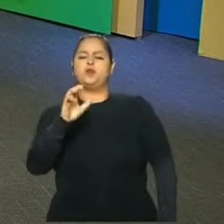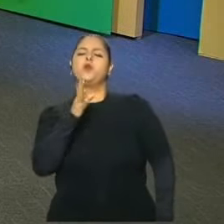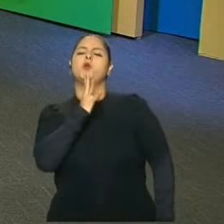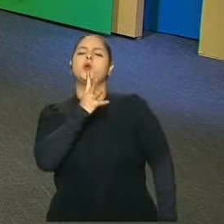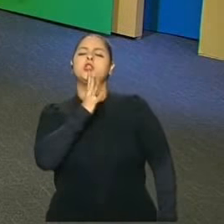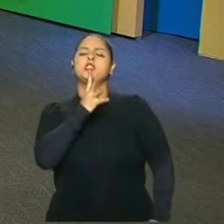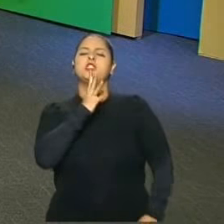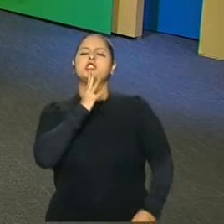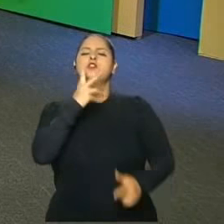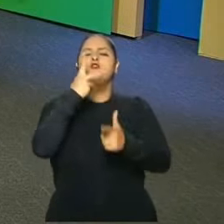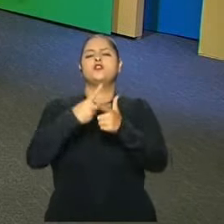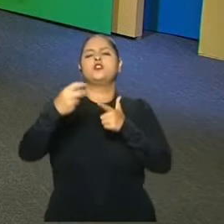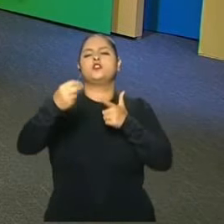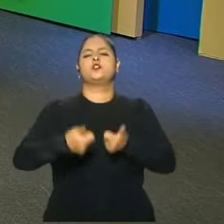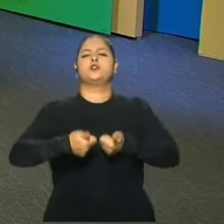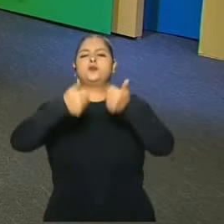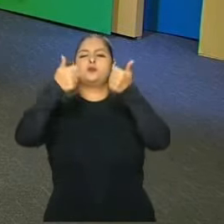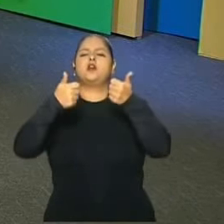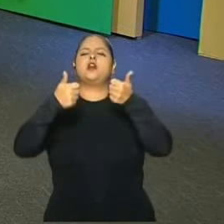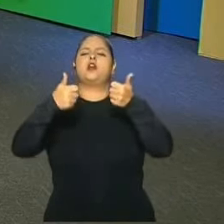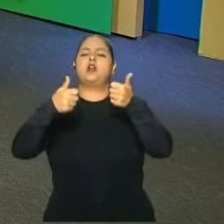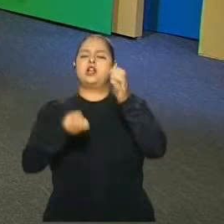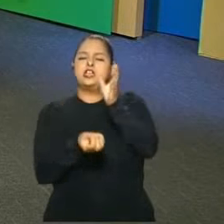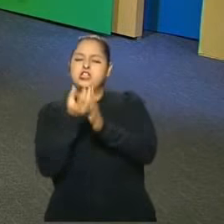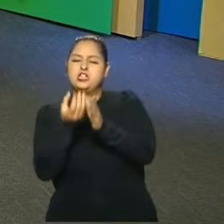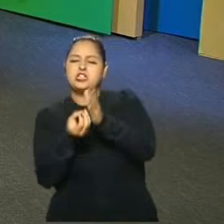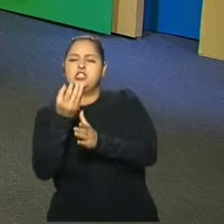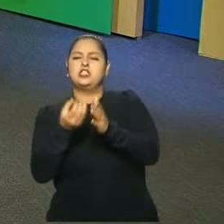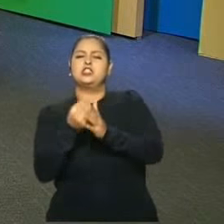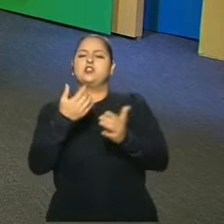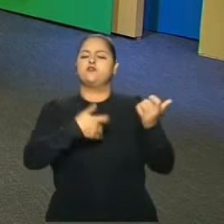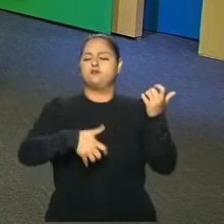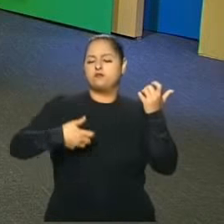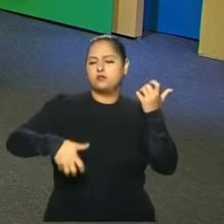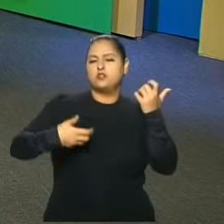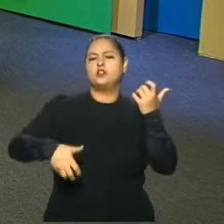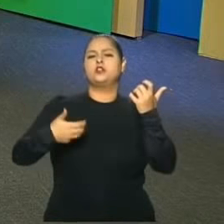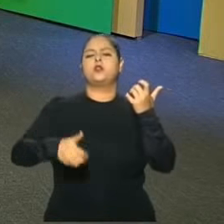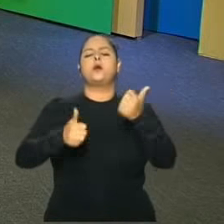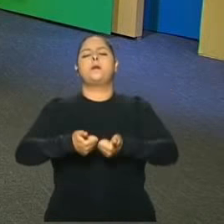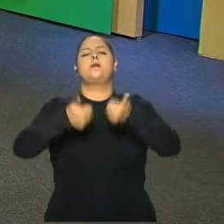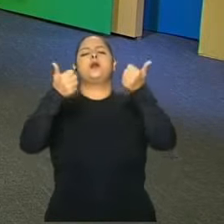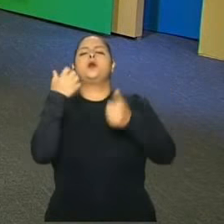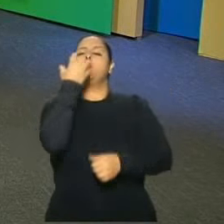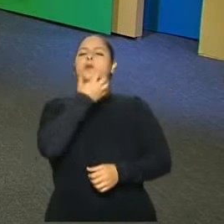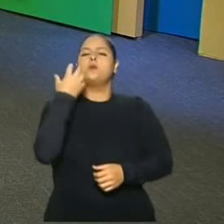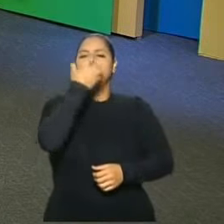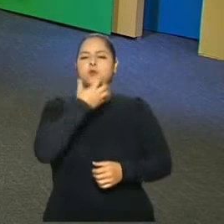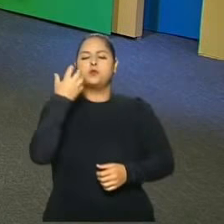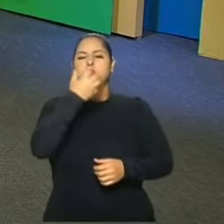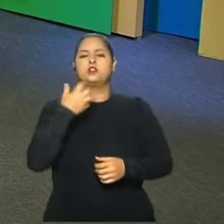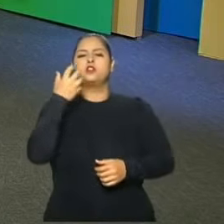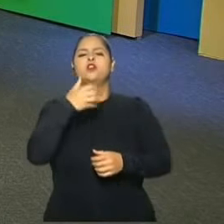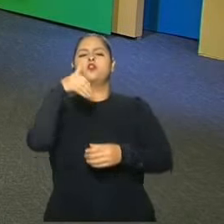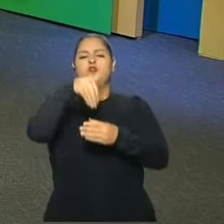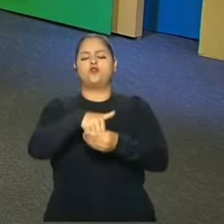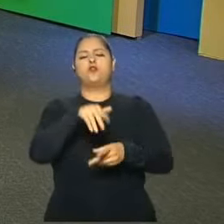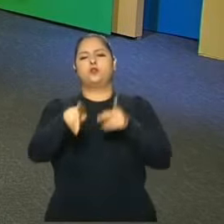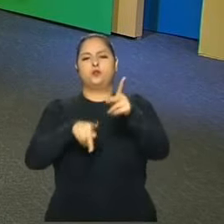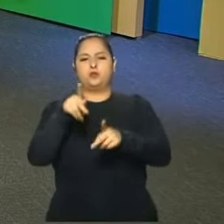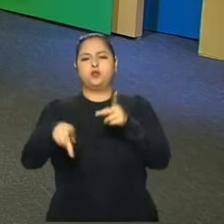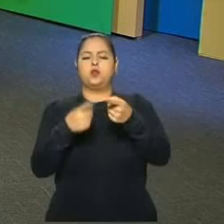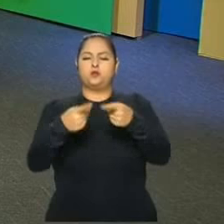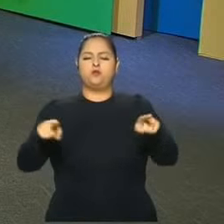melhor composição, melhor instrumentista e melhor música por voto popular nas categorias música clássica, instrumental, infantil